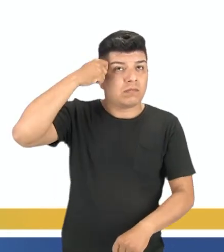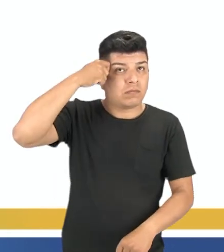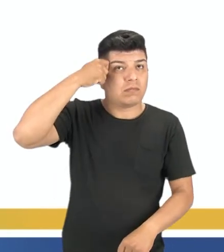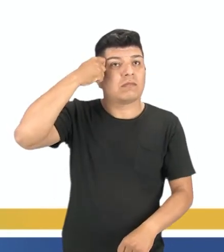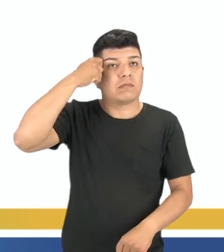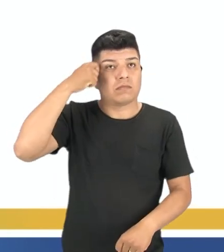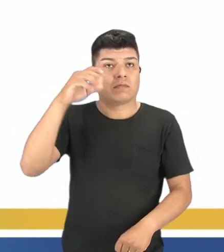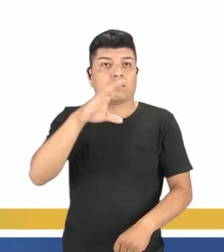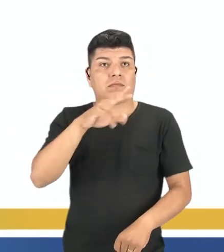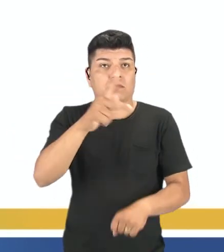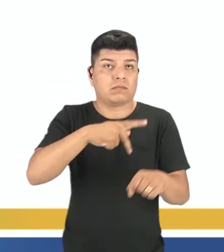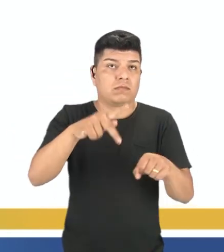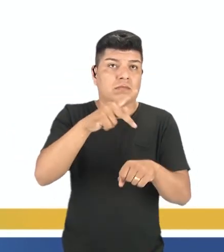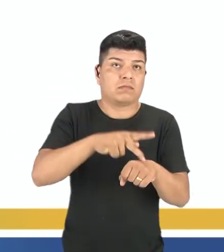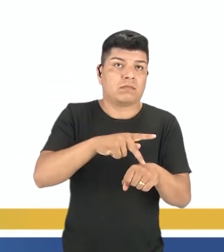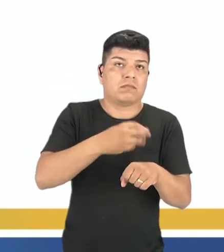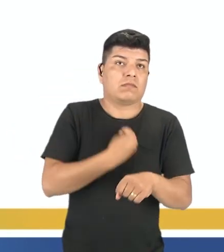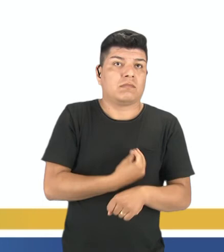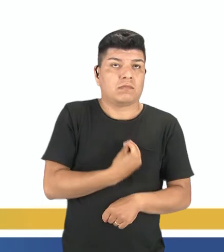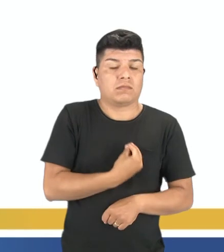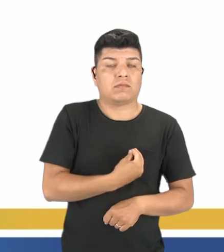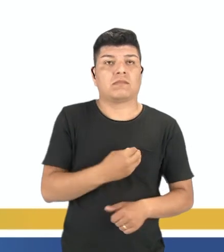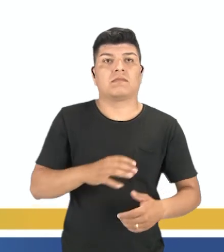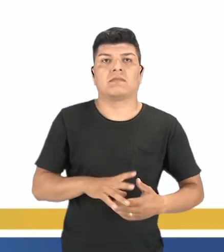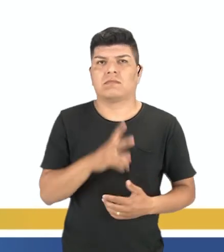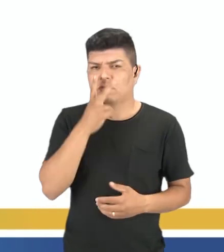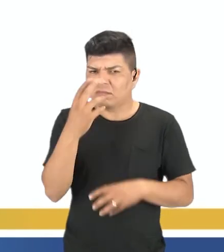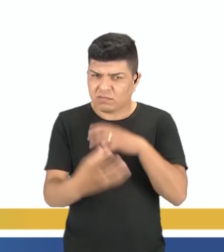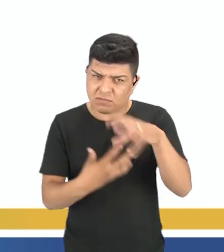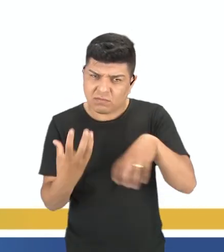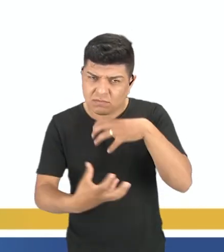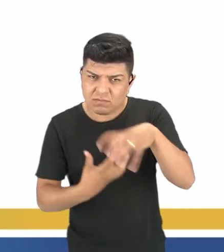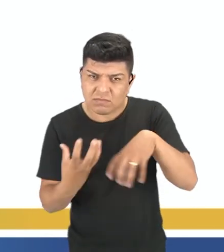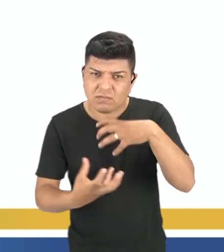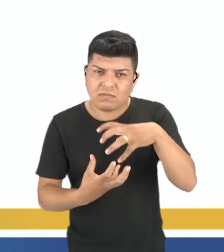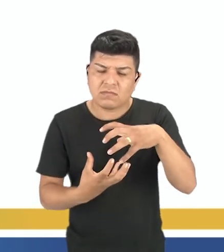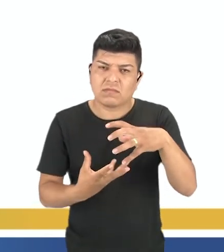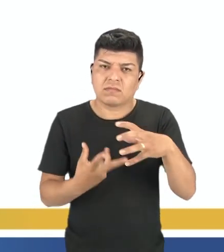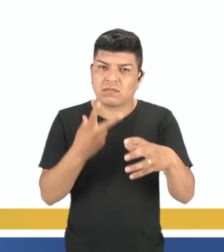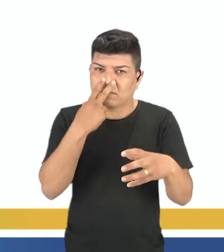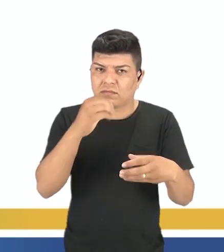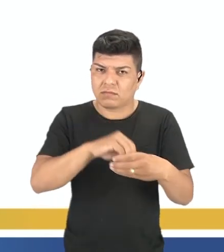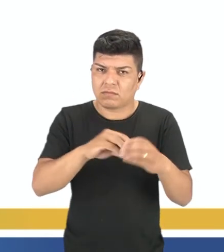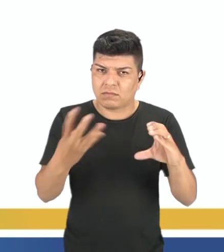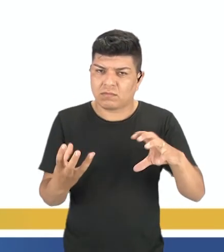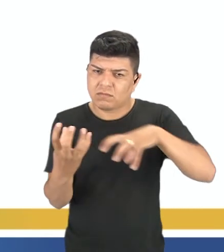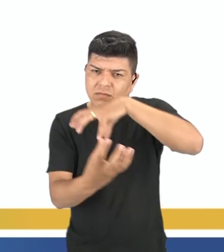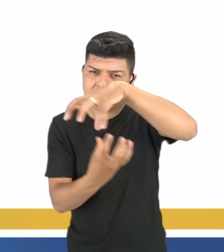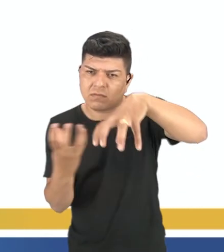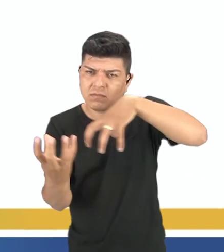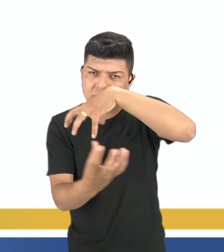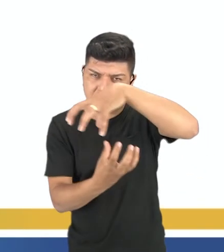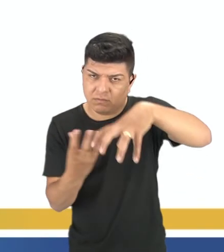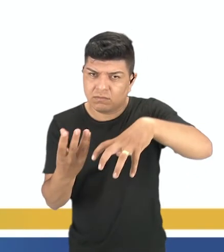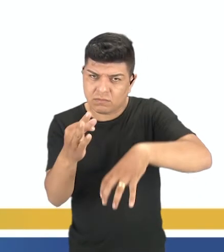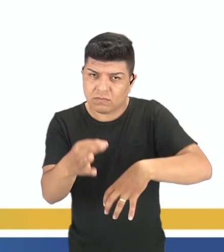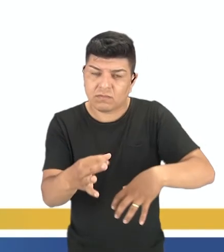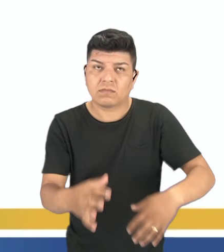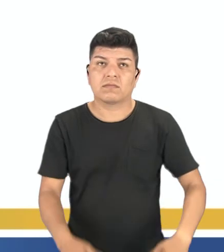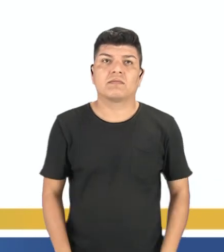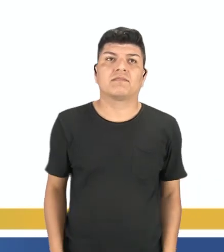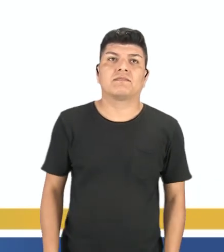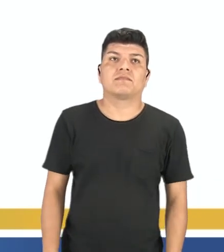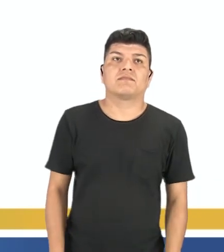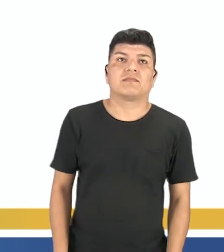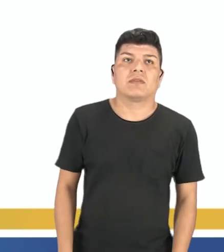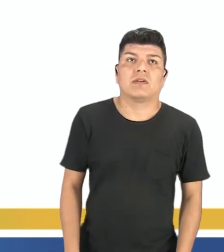habitar. É meio que revolucionário, Observe bem que esse texto ele tem um caráter bem revolucionário. Vamos lá. Olha a questão.